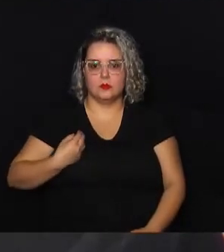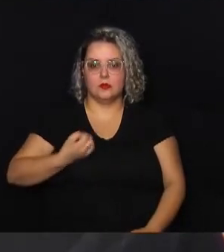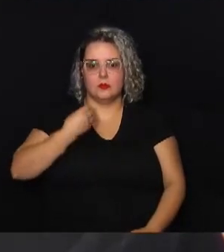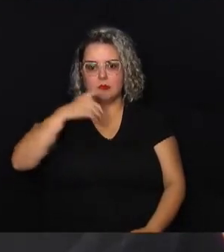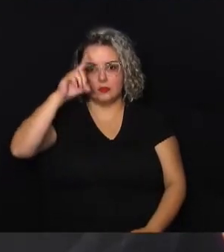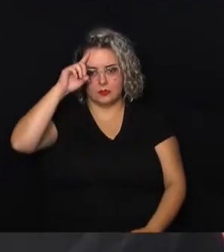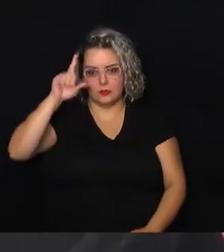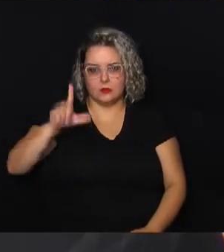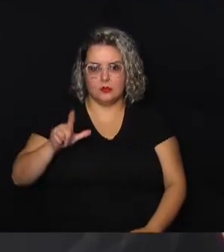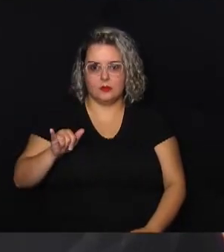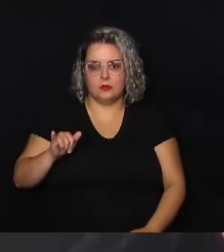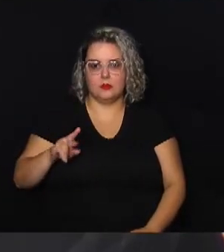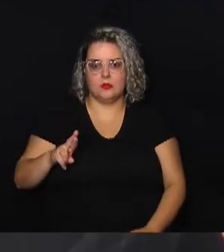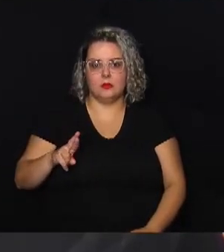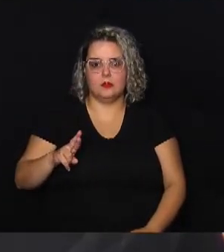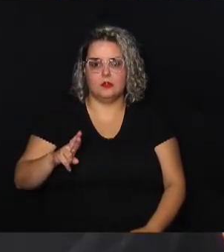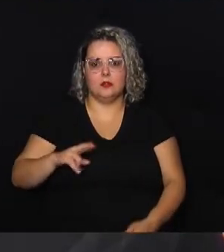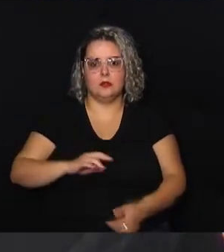Lair.